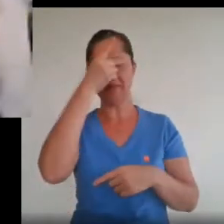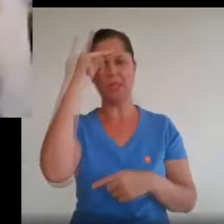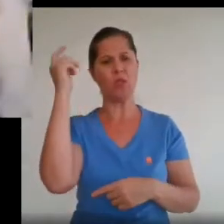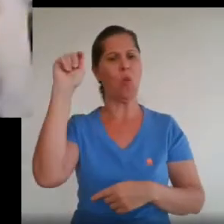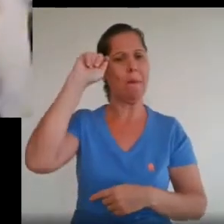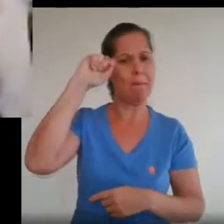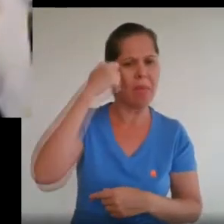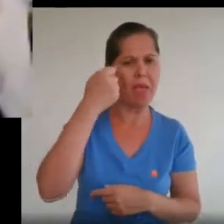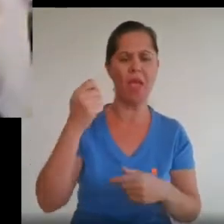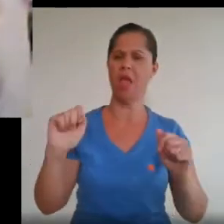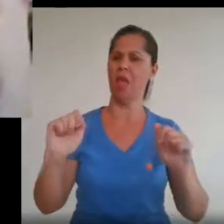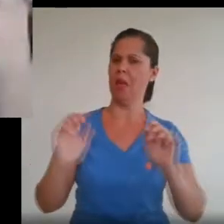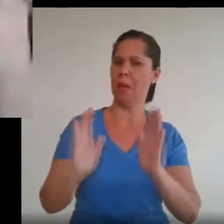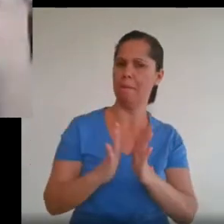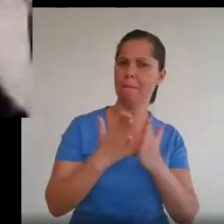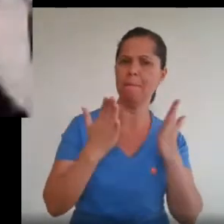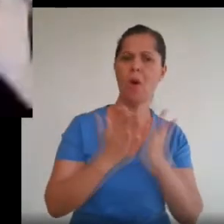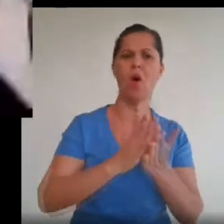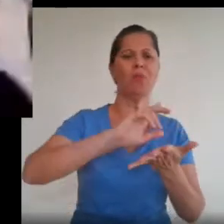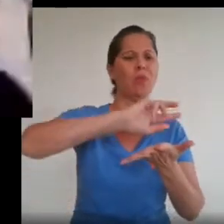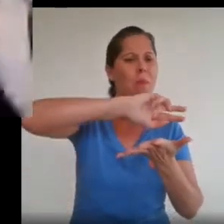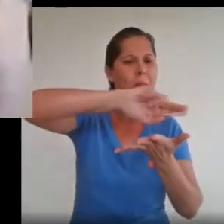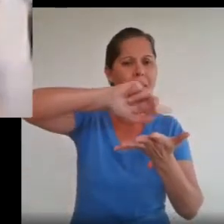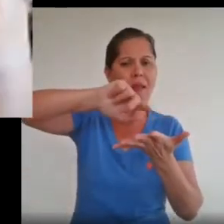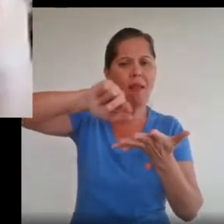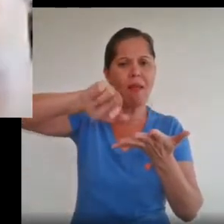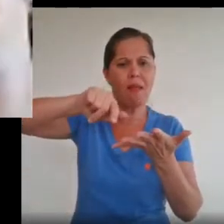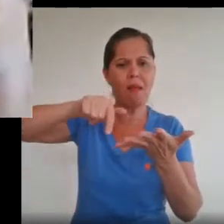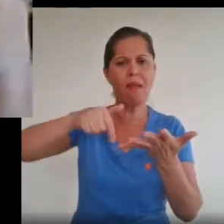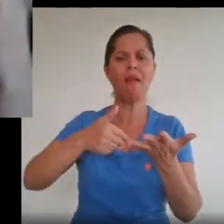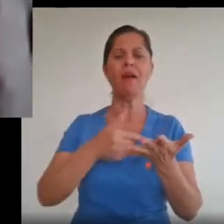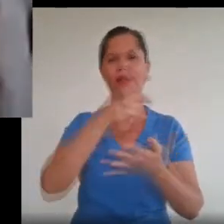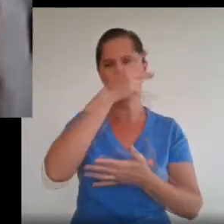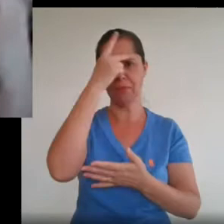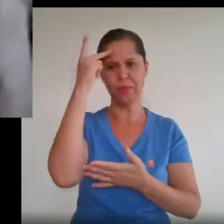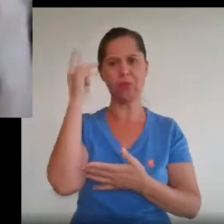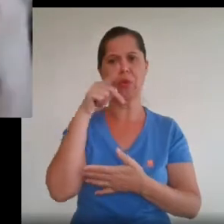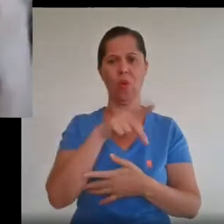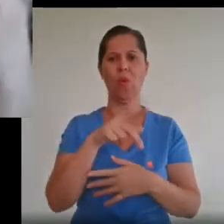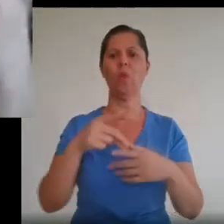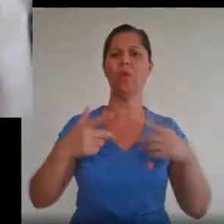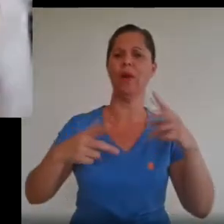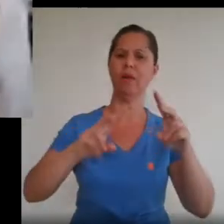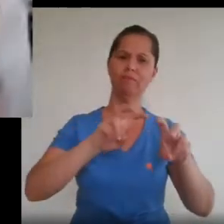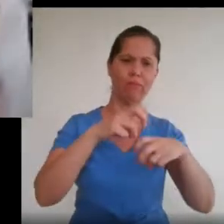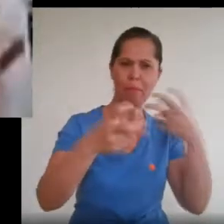reflexão. A gente nunca perde de fundo uma fala da Agnes Heller,